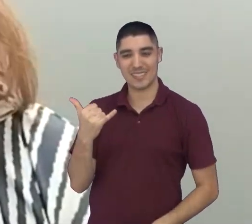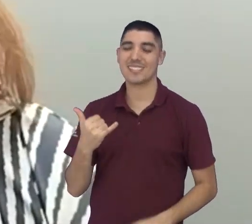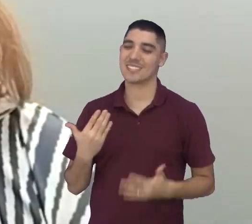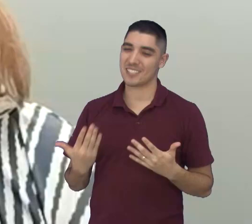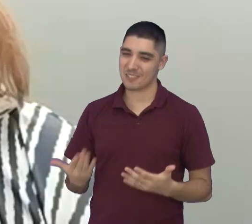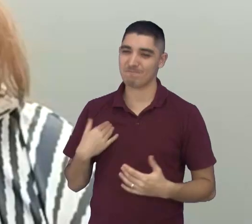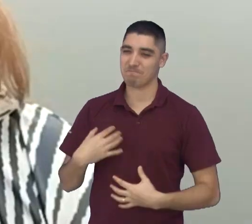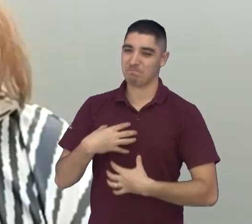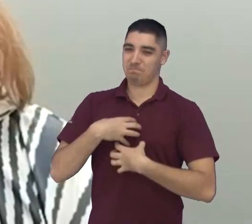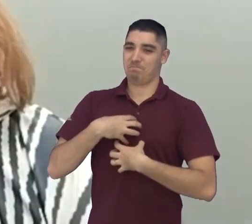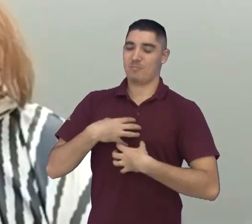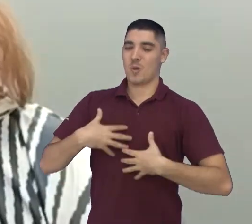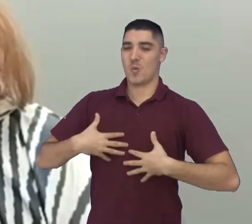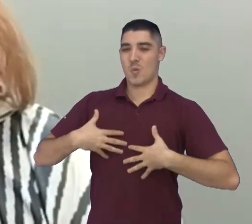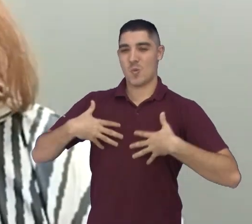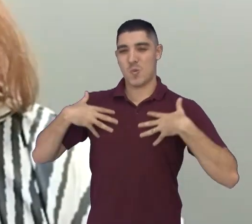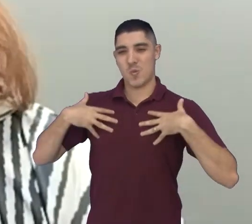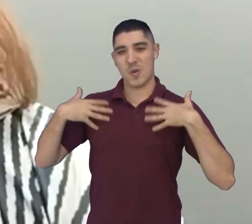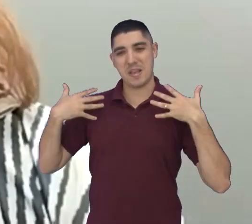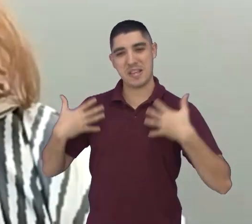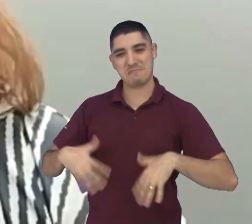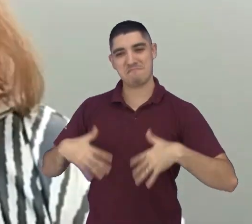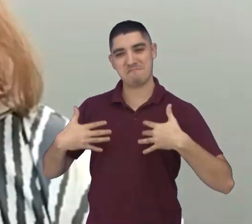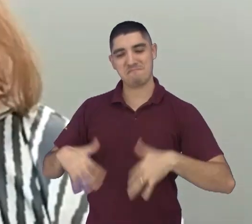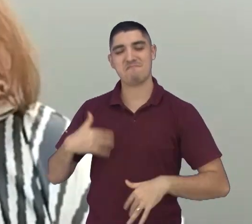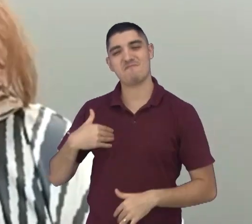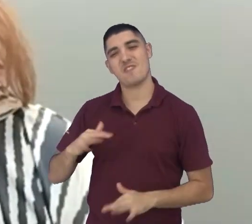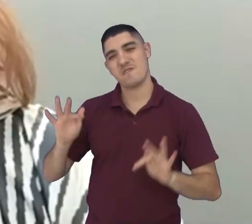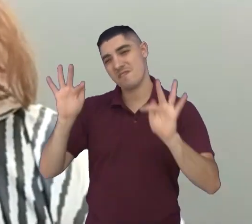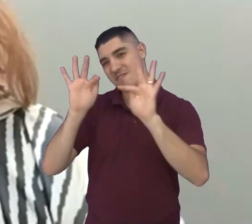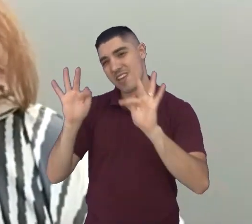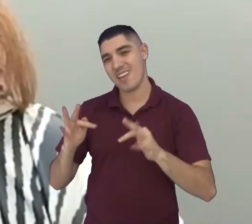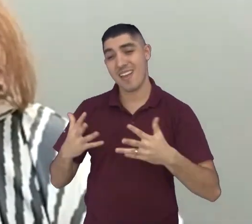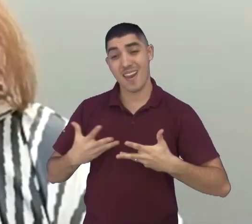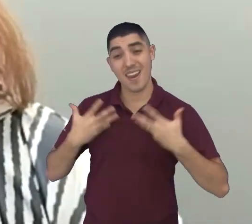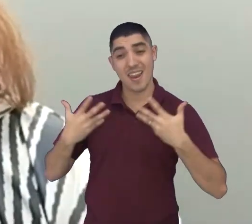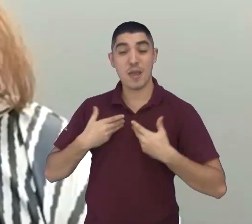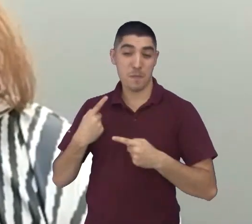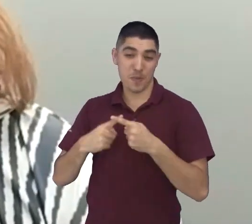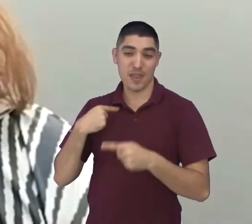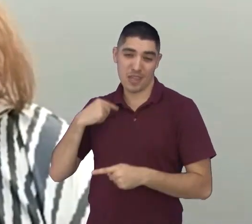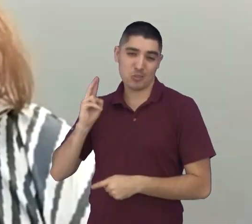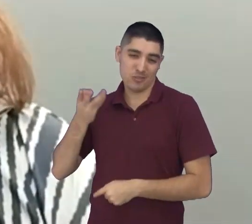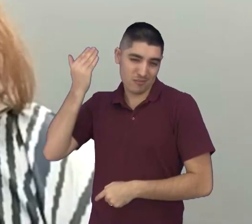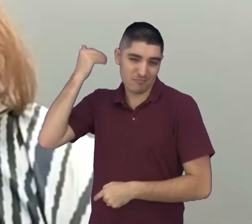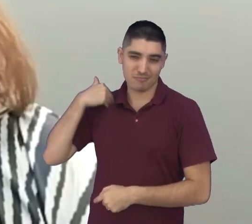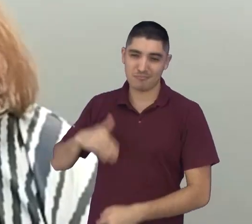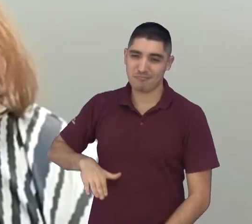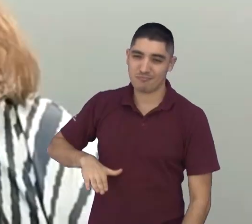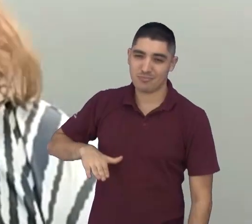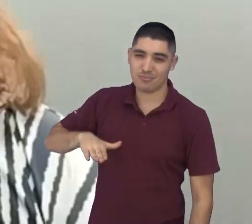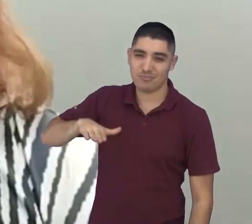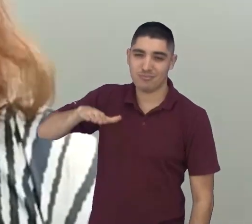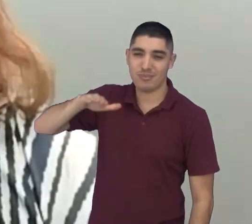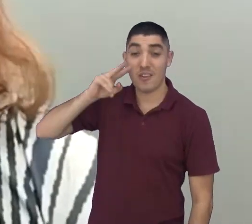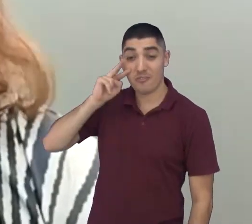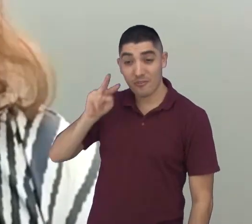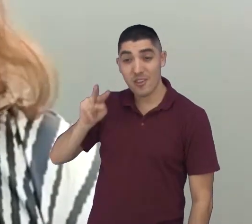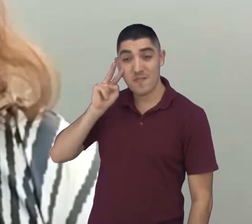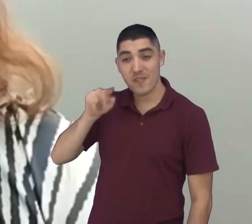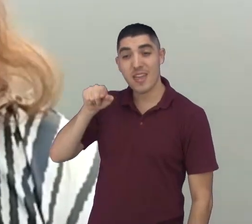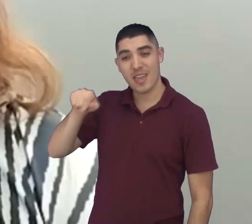uma alegria, né? Sempre cresci ouvindo a banda de Santana tocando